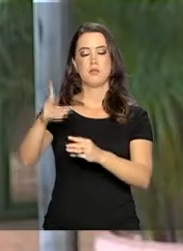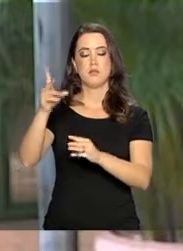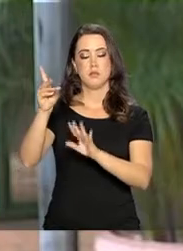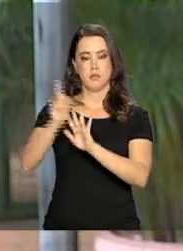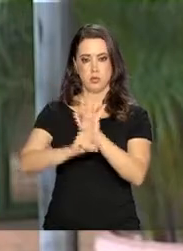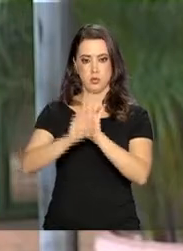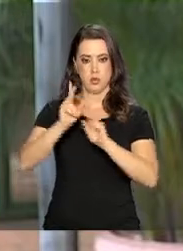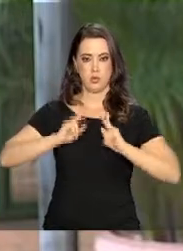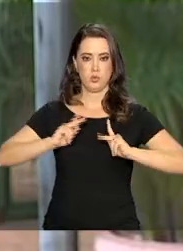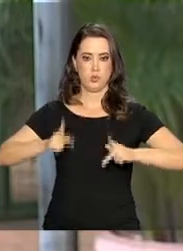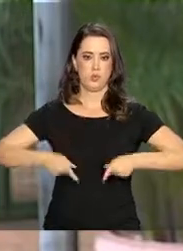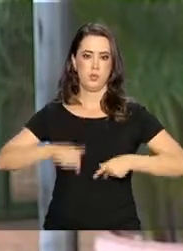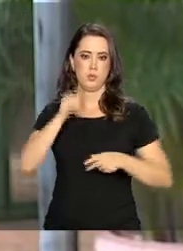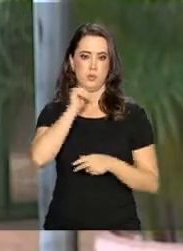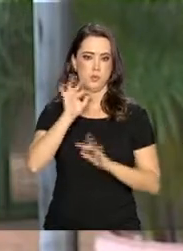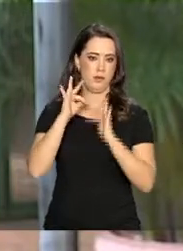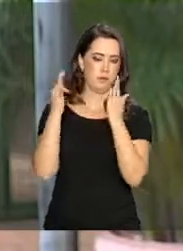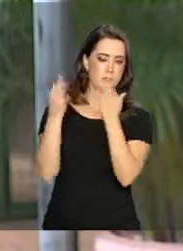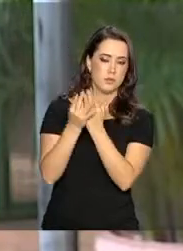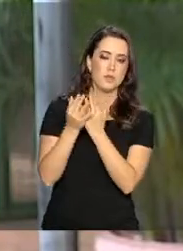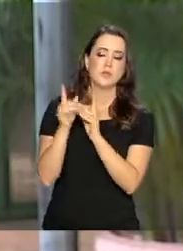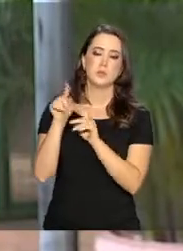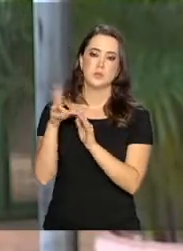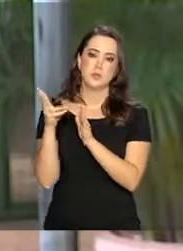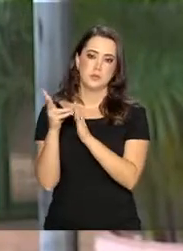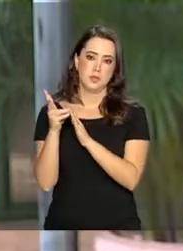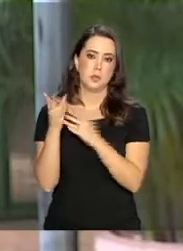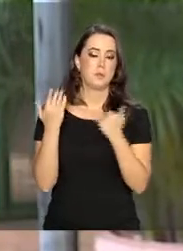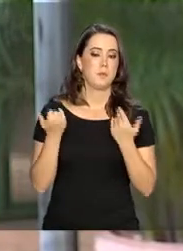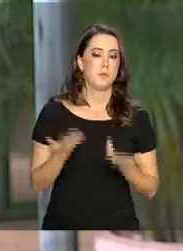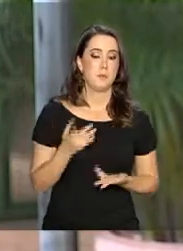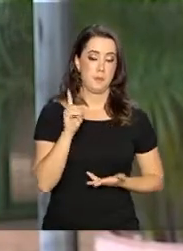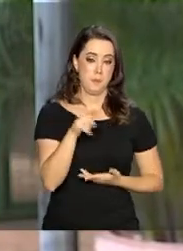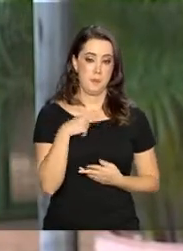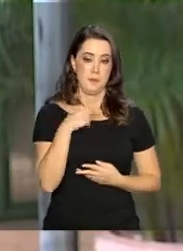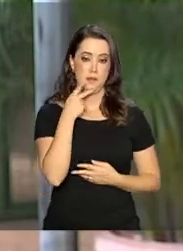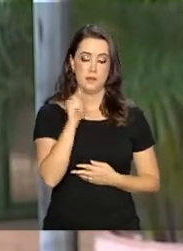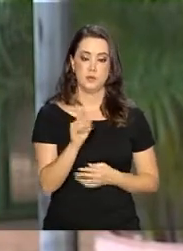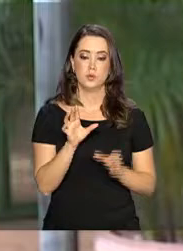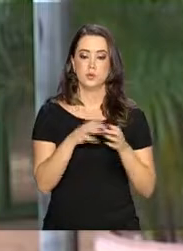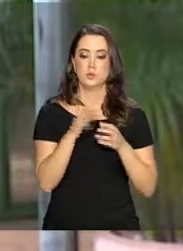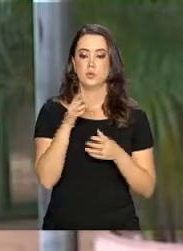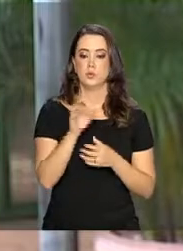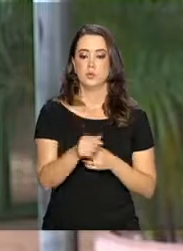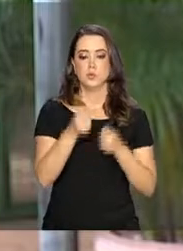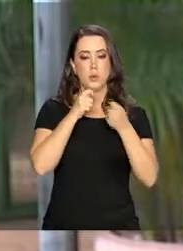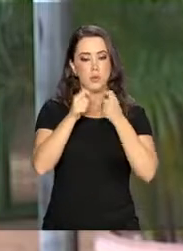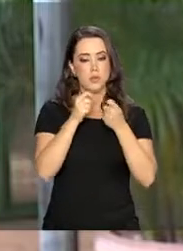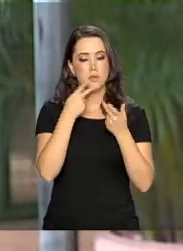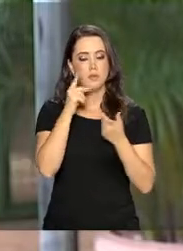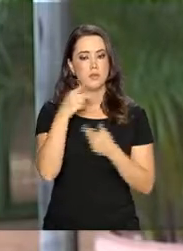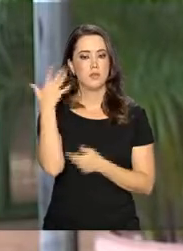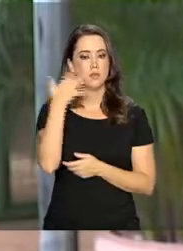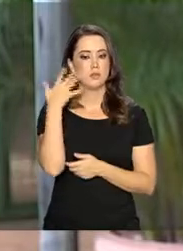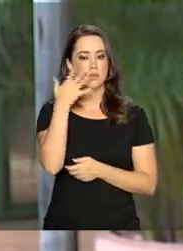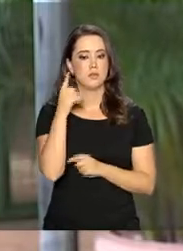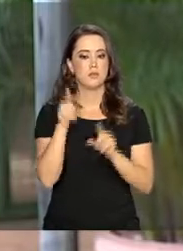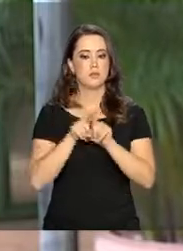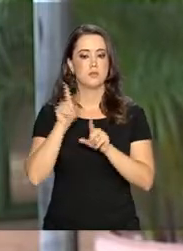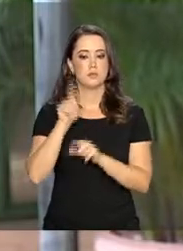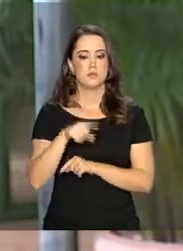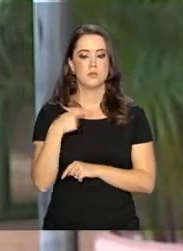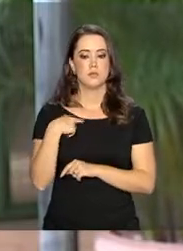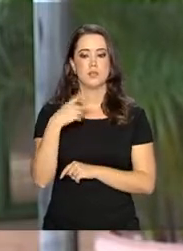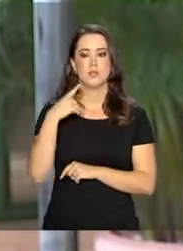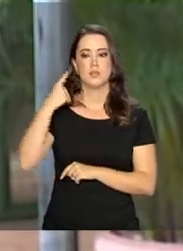pela Damaris. Ela falou com a imprensa aqui no gabinete de transição e disse que comentou aí, né, ela